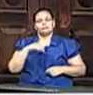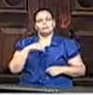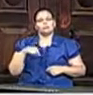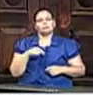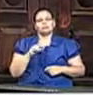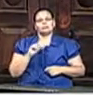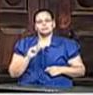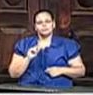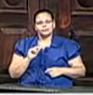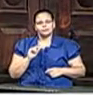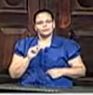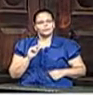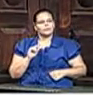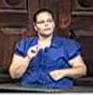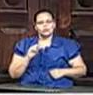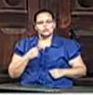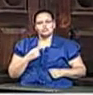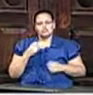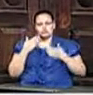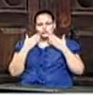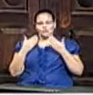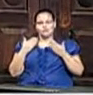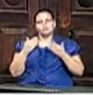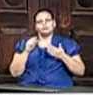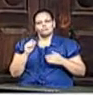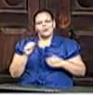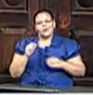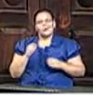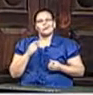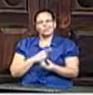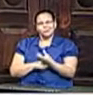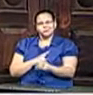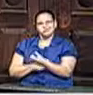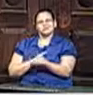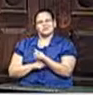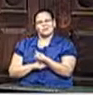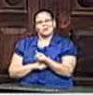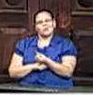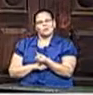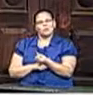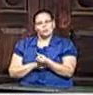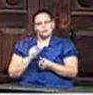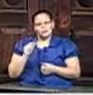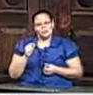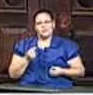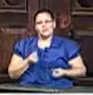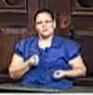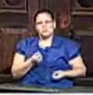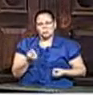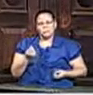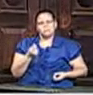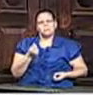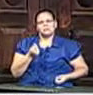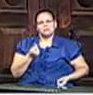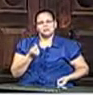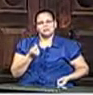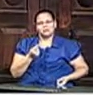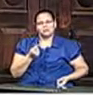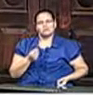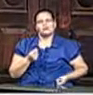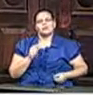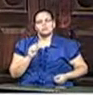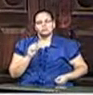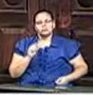não diante de um caso de corrupção em que a propina vem travestida sob a forma de